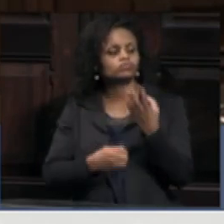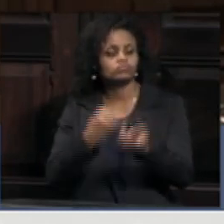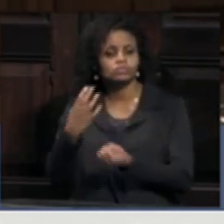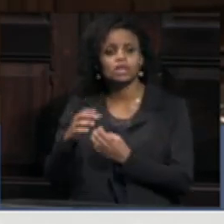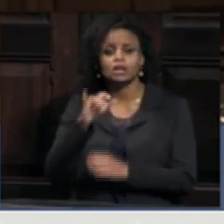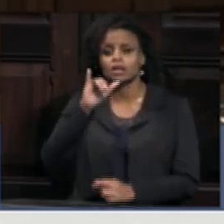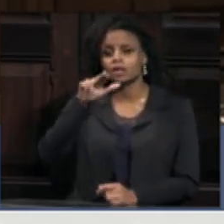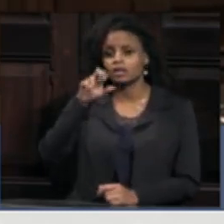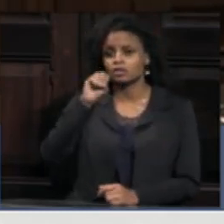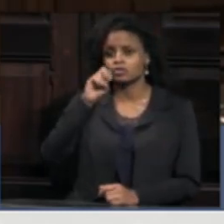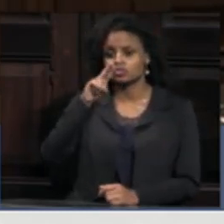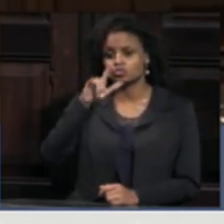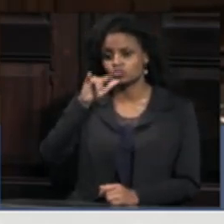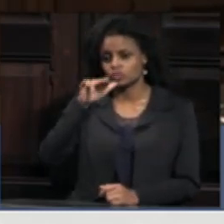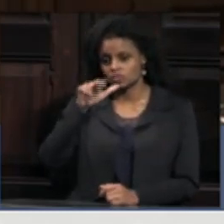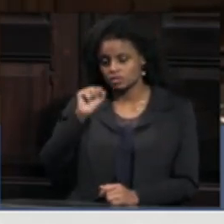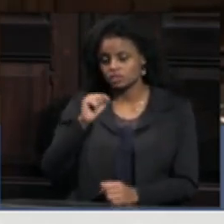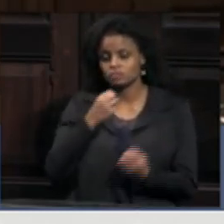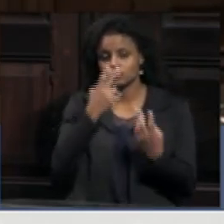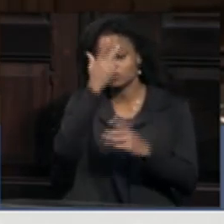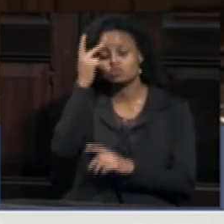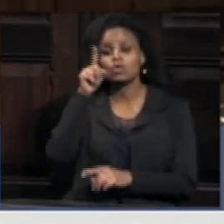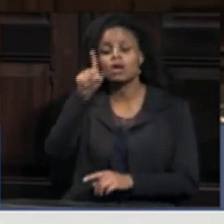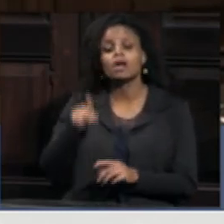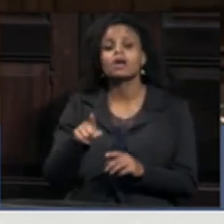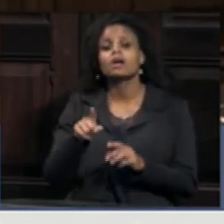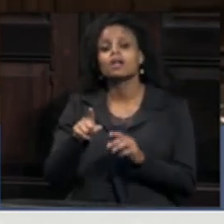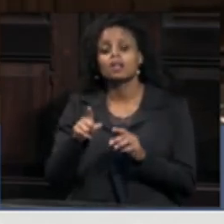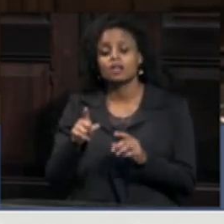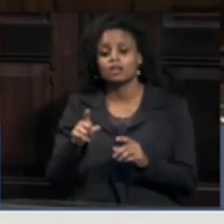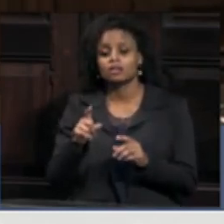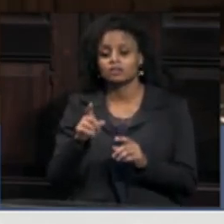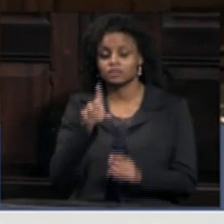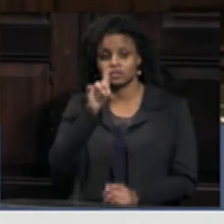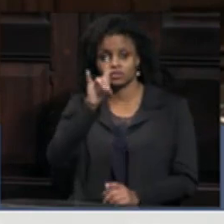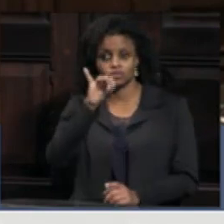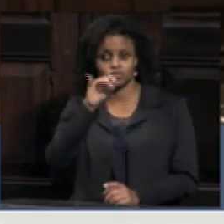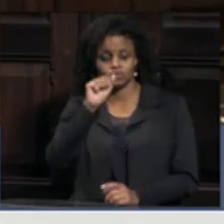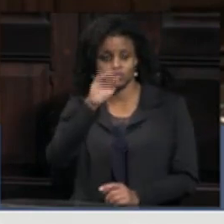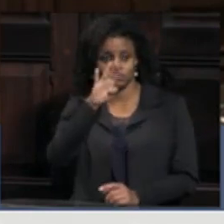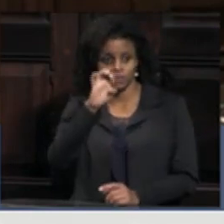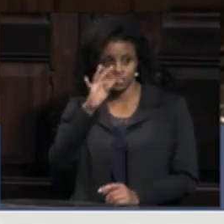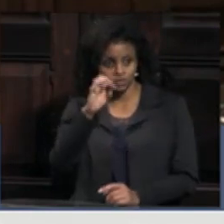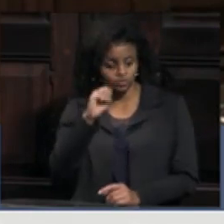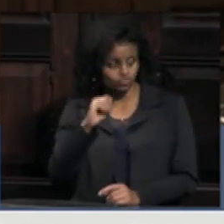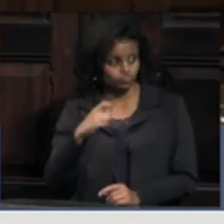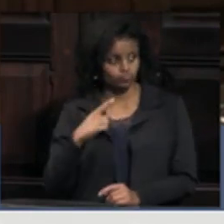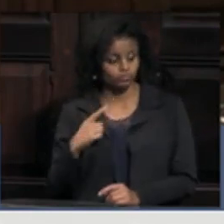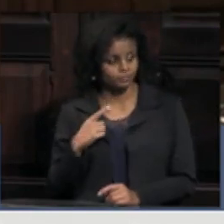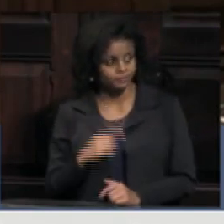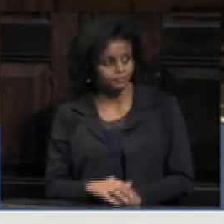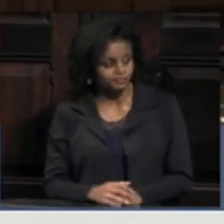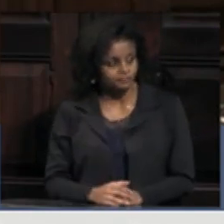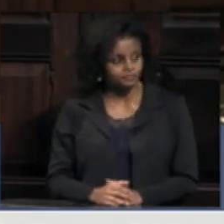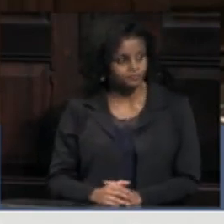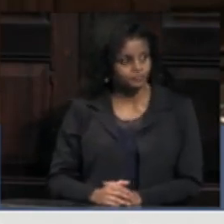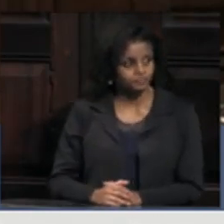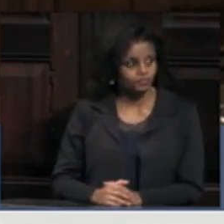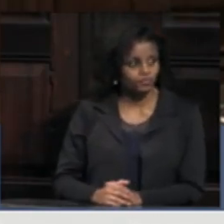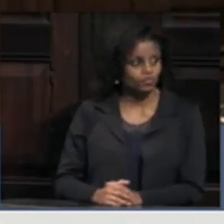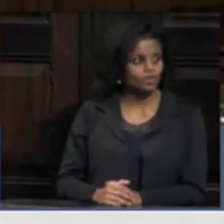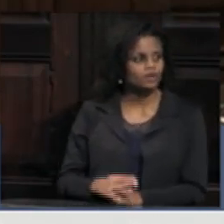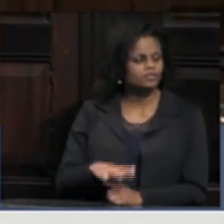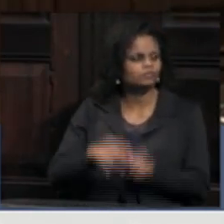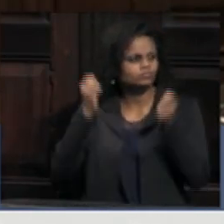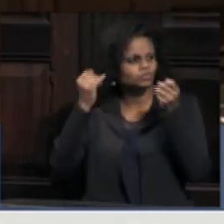diabéticos do Estado do Rio de Janeiro. Já falei aqui a importância desse projeto. Já